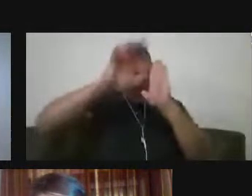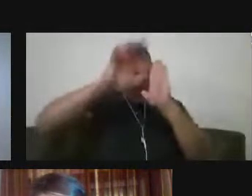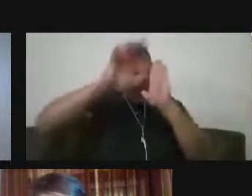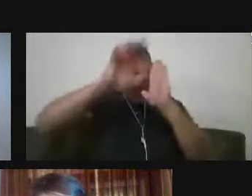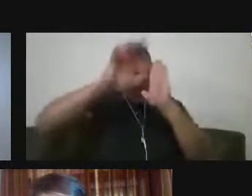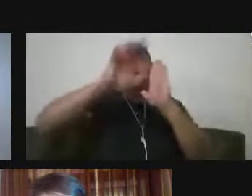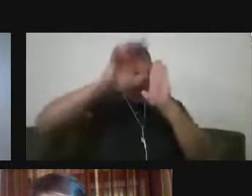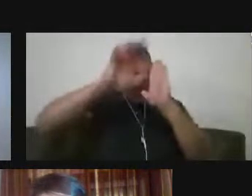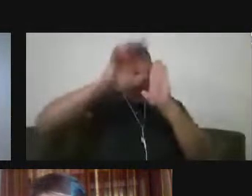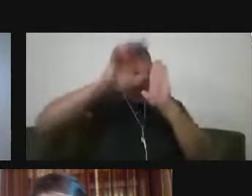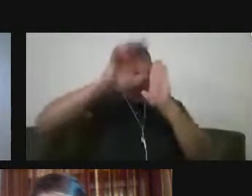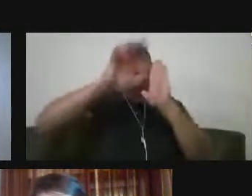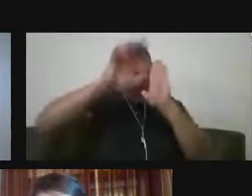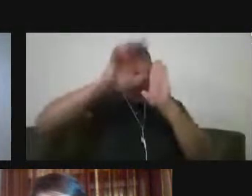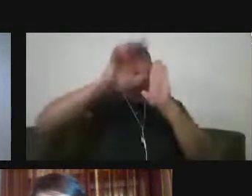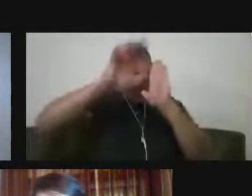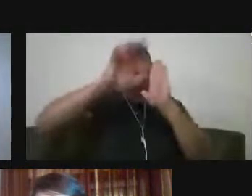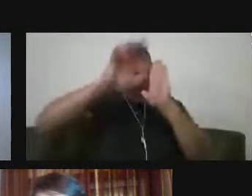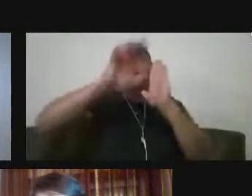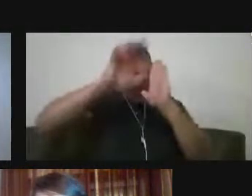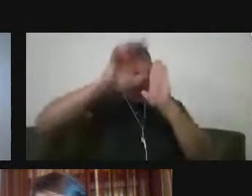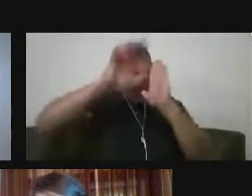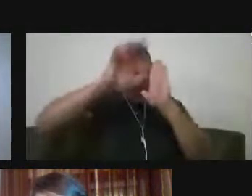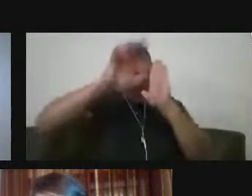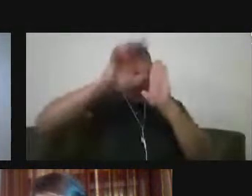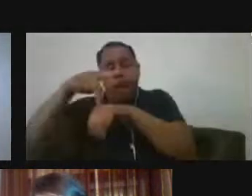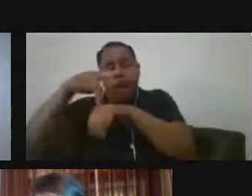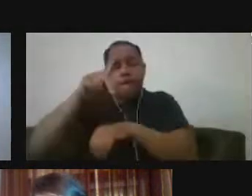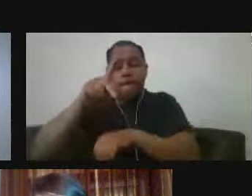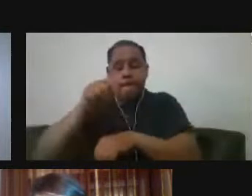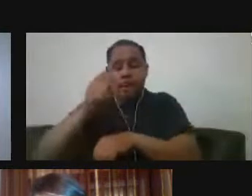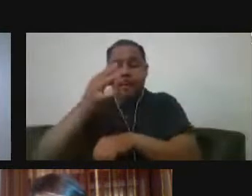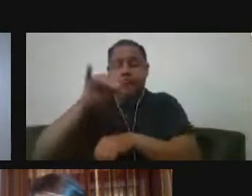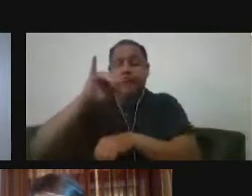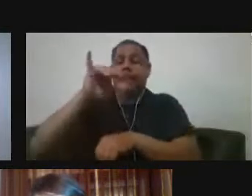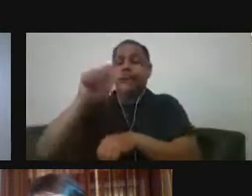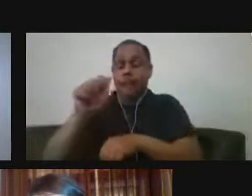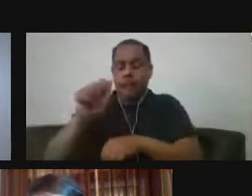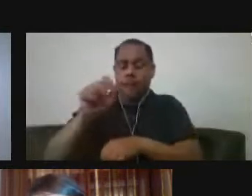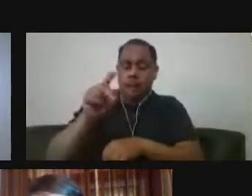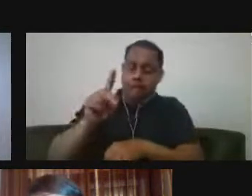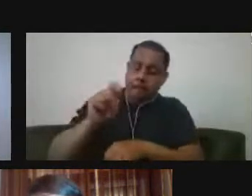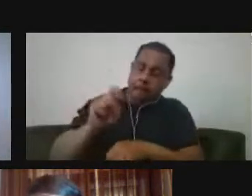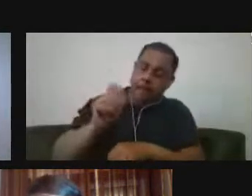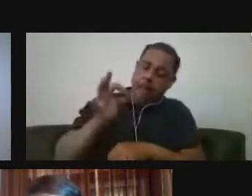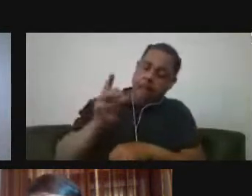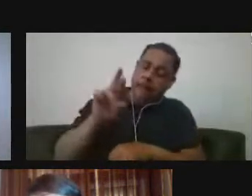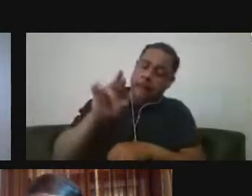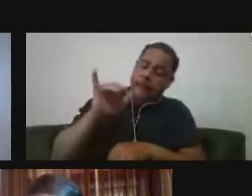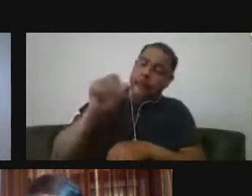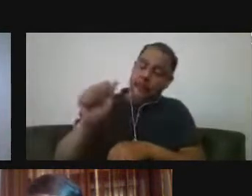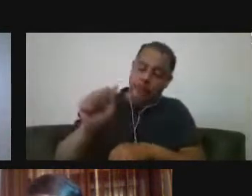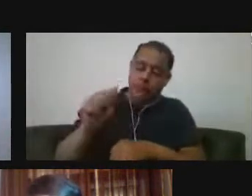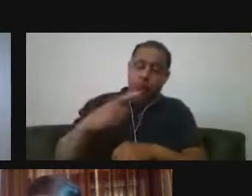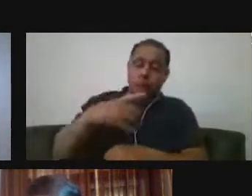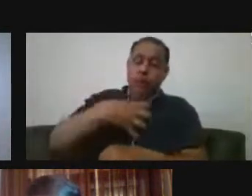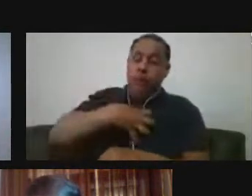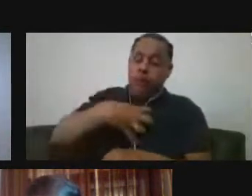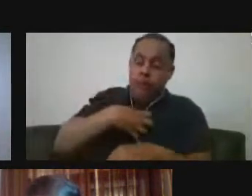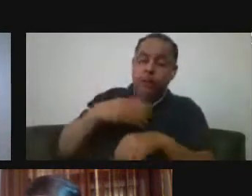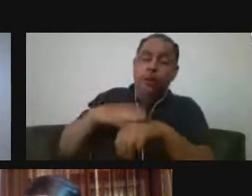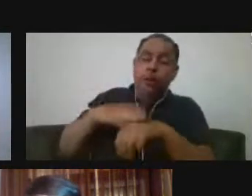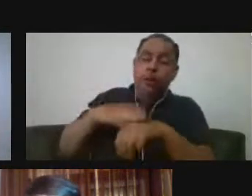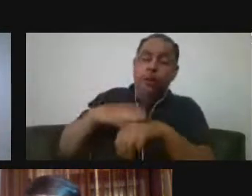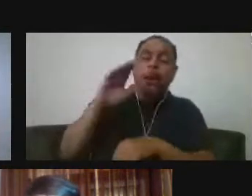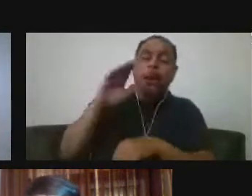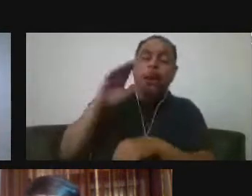no sentido mais literal e concreto do termo, isto